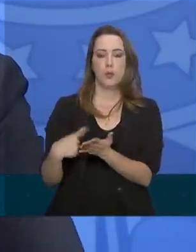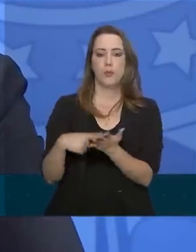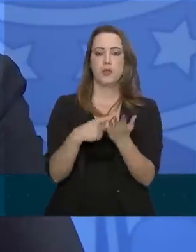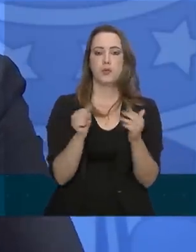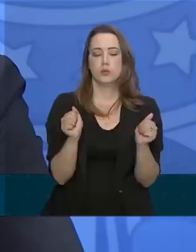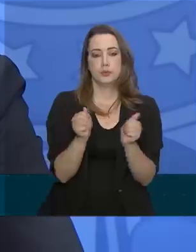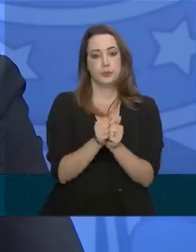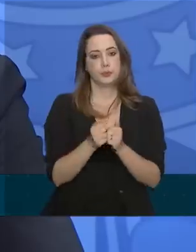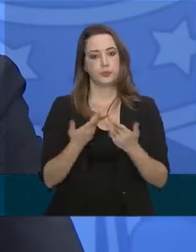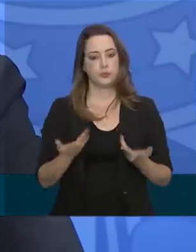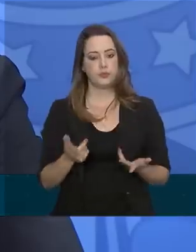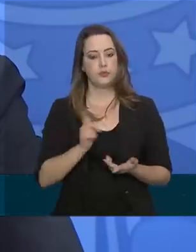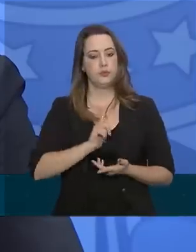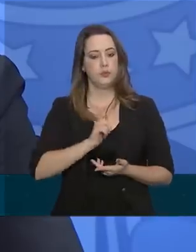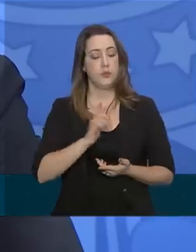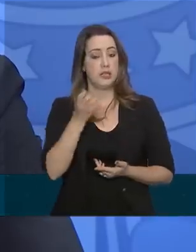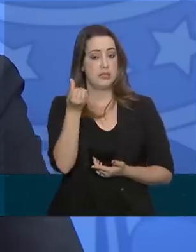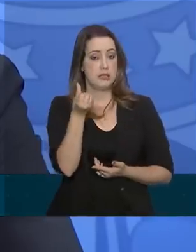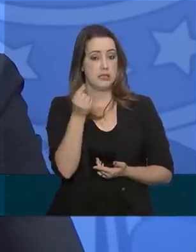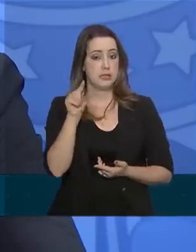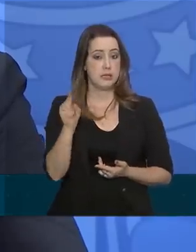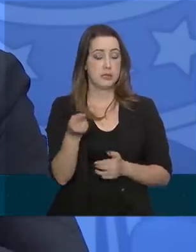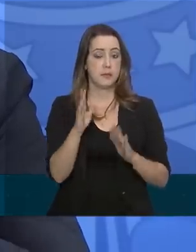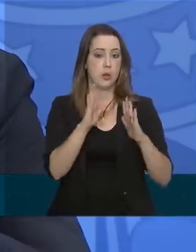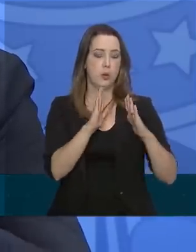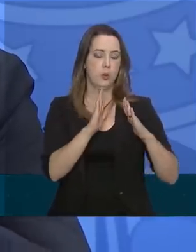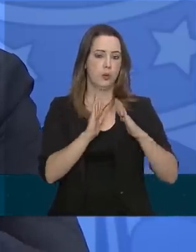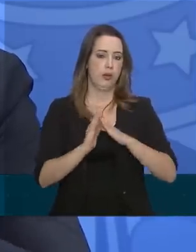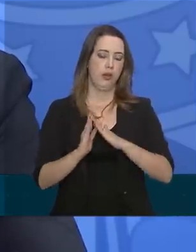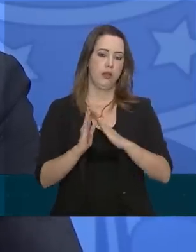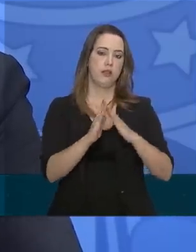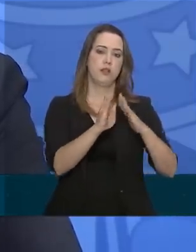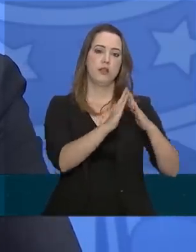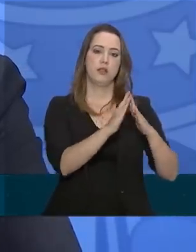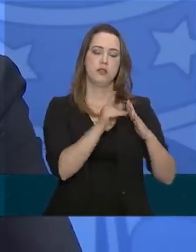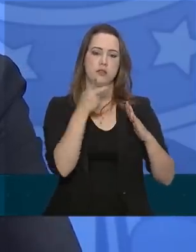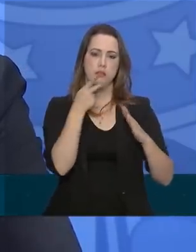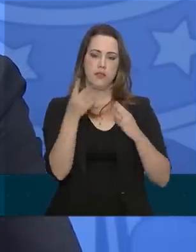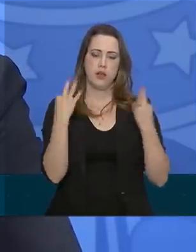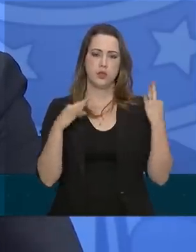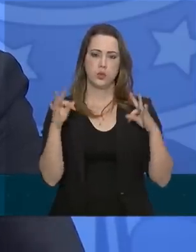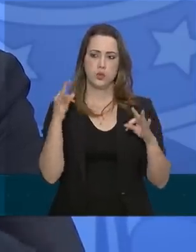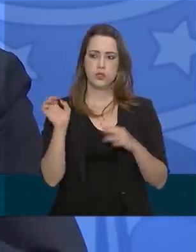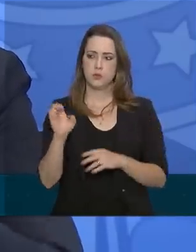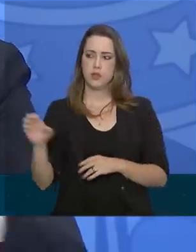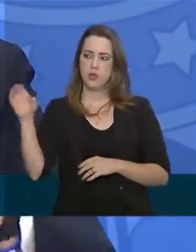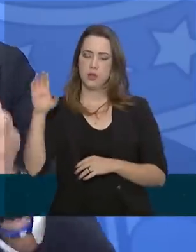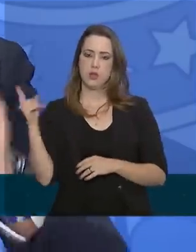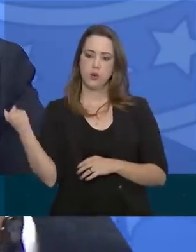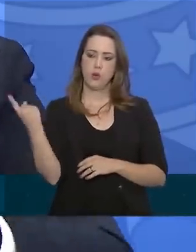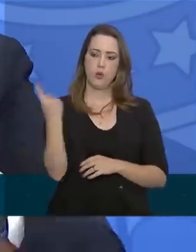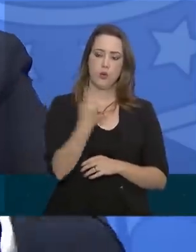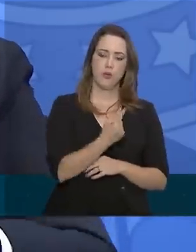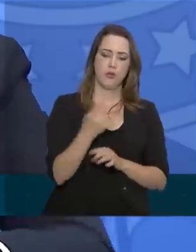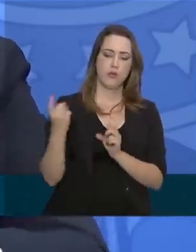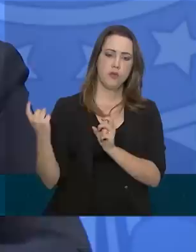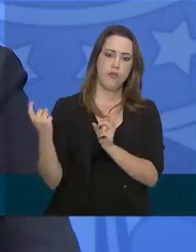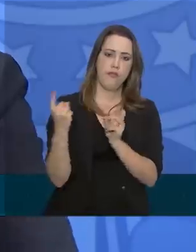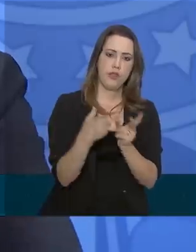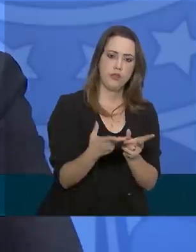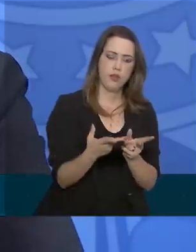aí é 6 mil casas que que trata de turismo na europa vender vender